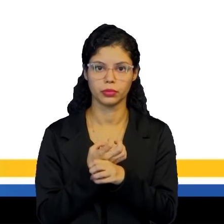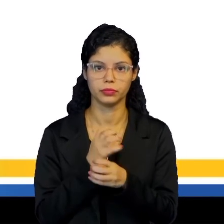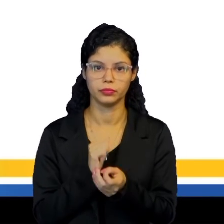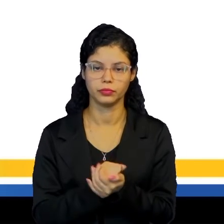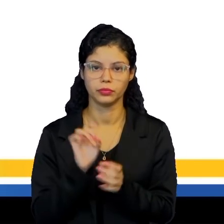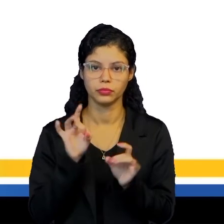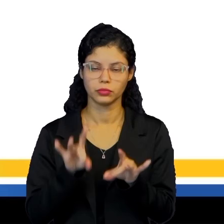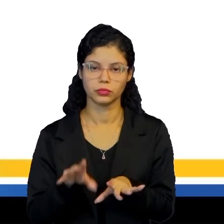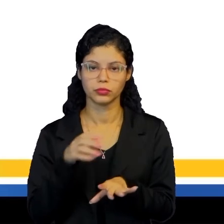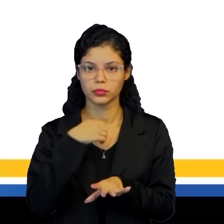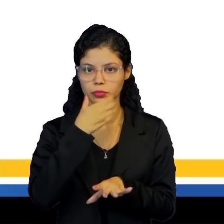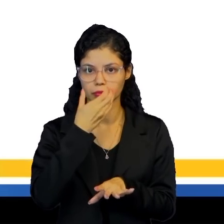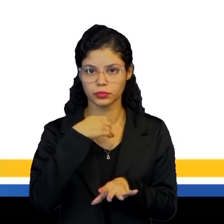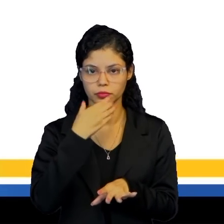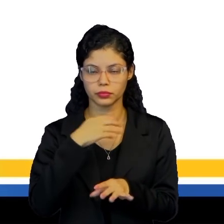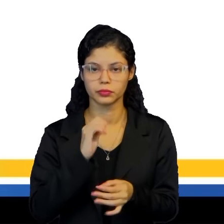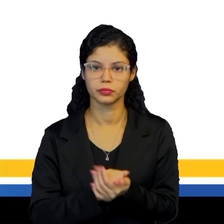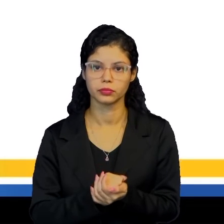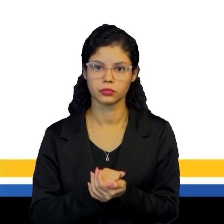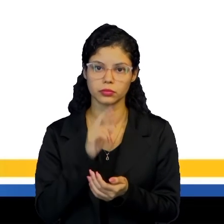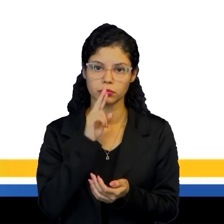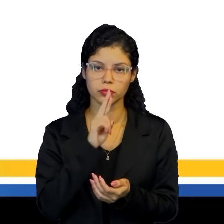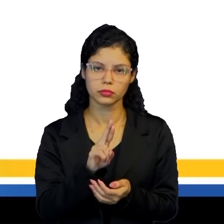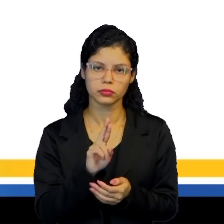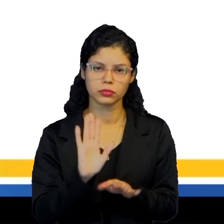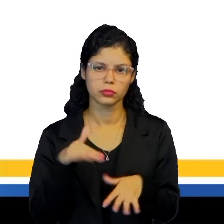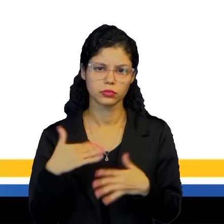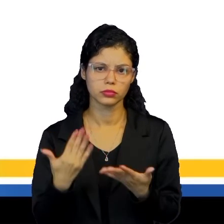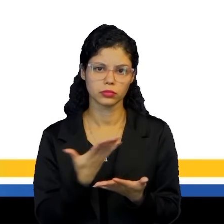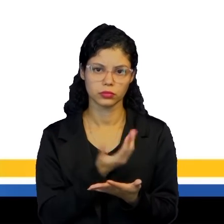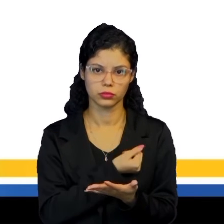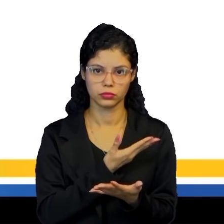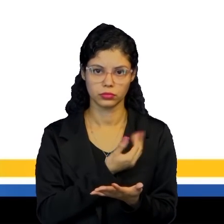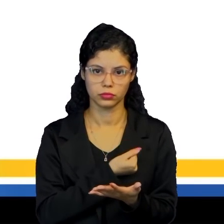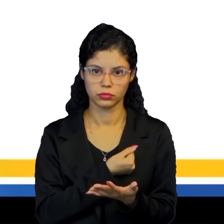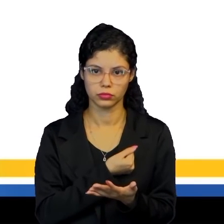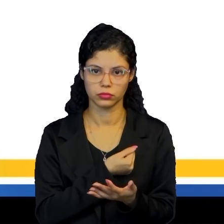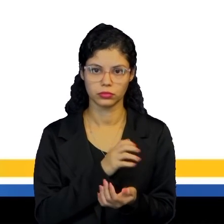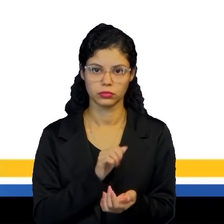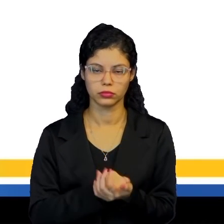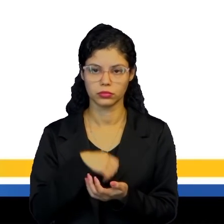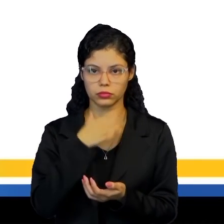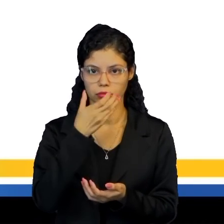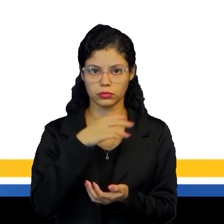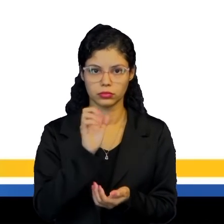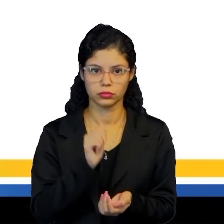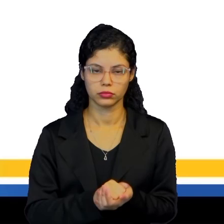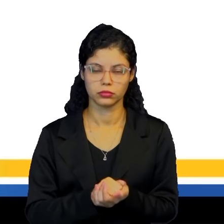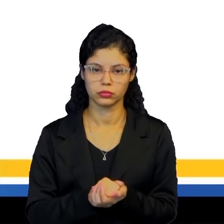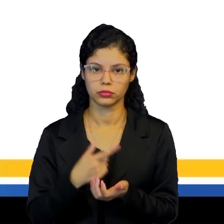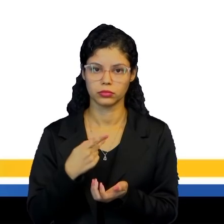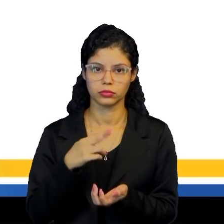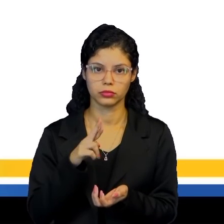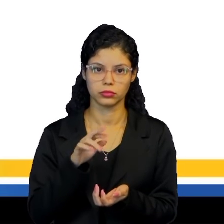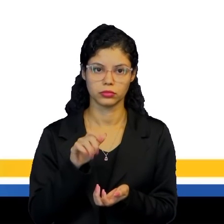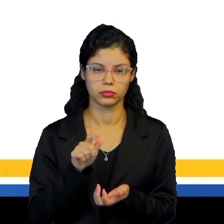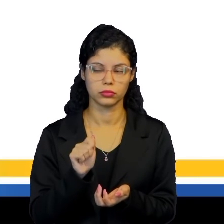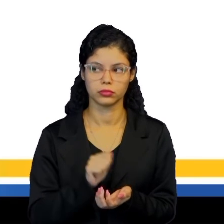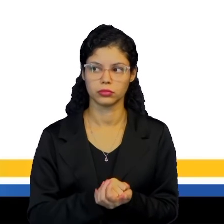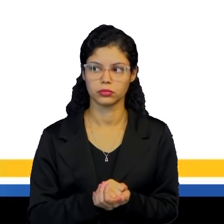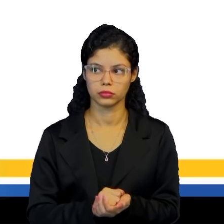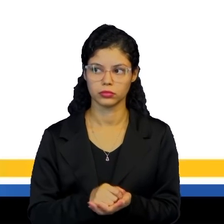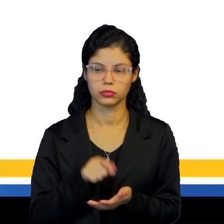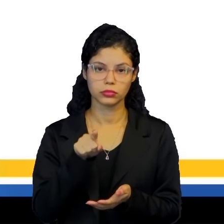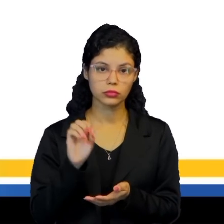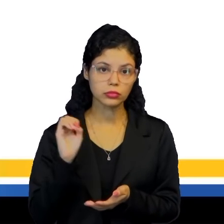apodrecerem os últimos frutos, tá? Calcule o número de frutos atacados pela praga.